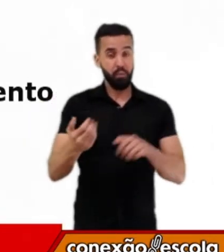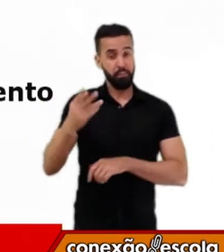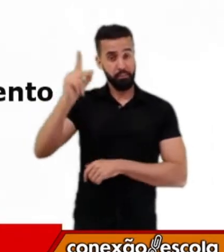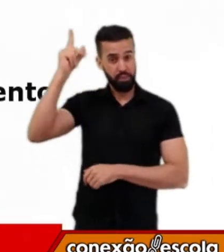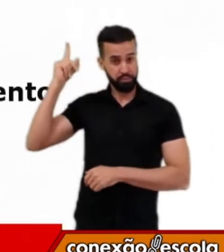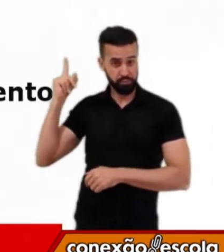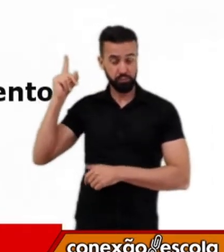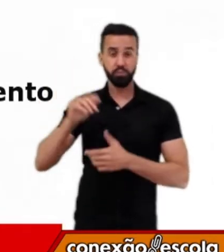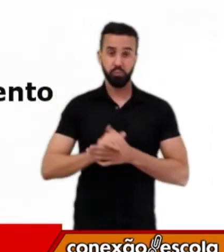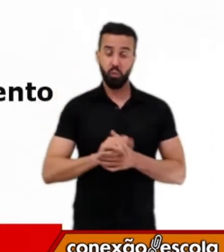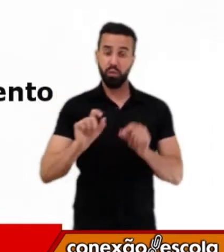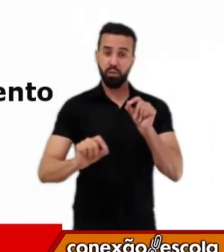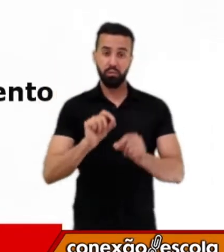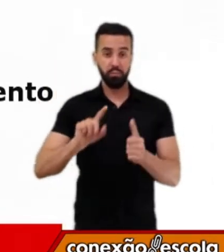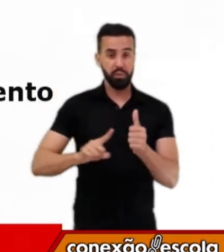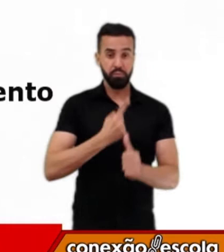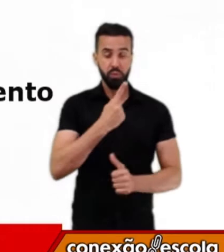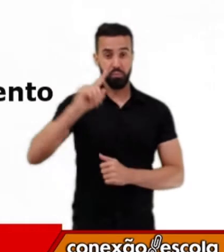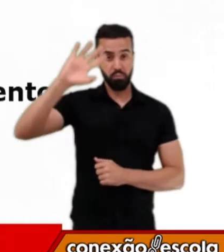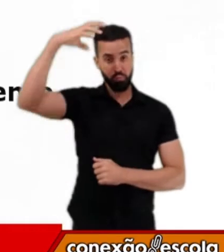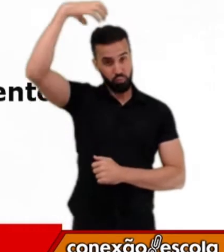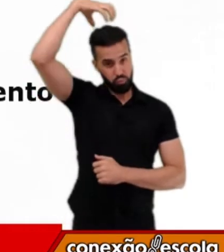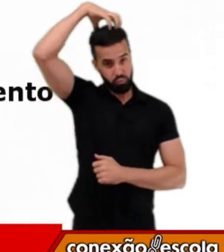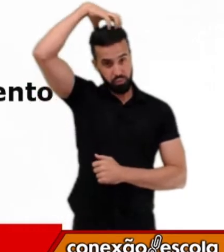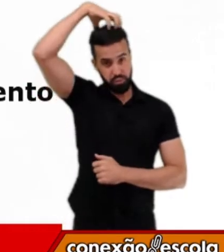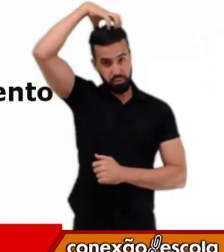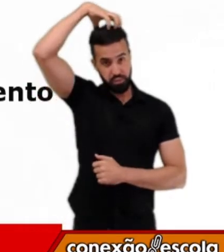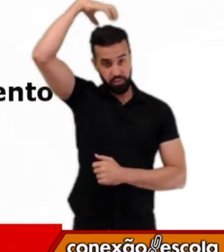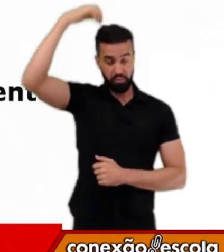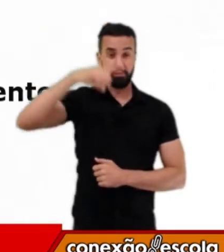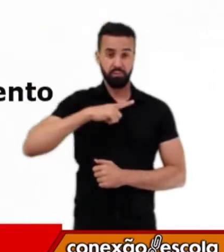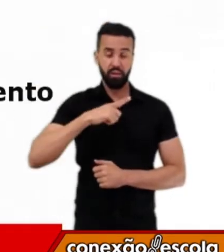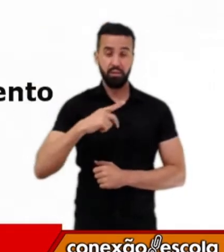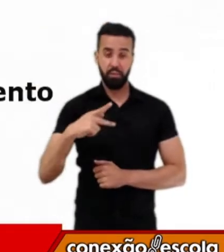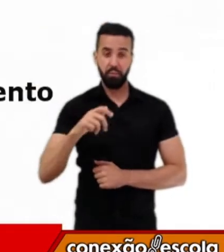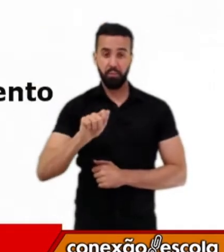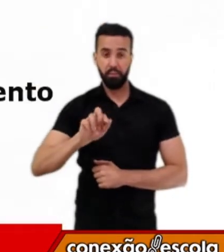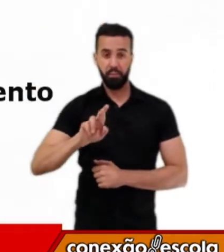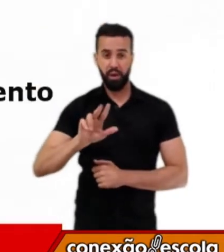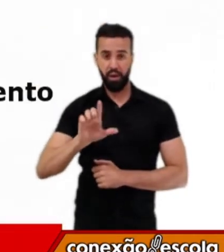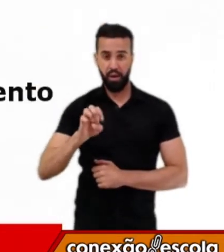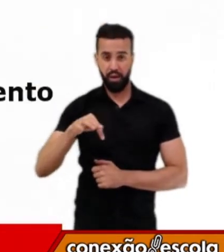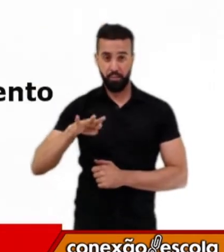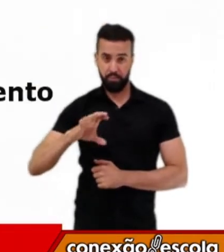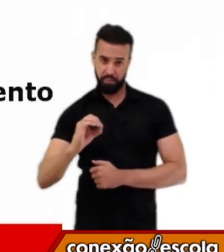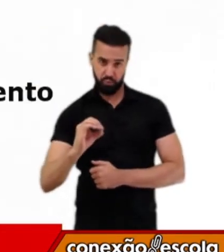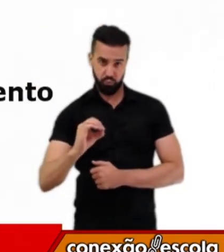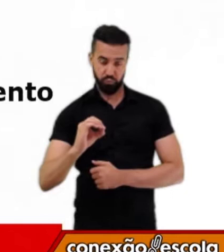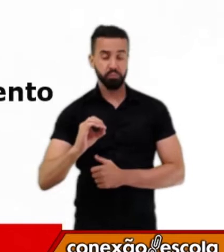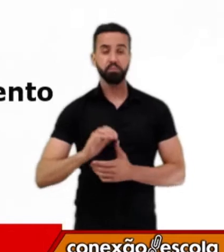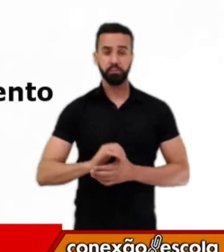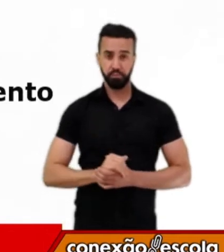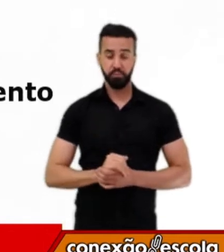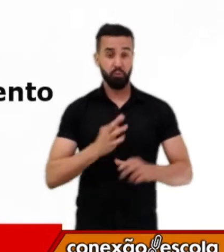naquele país a primeira monarquia parlamentar da história. Esses movimentos, essas guerras, essas